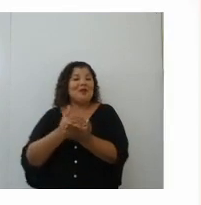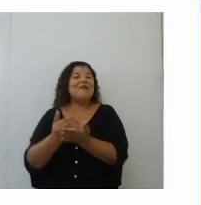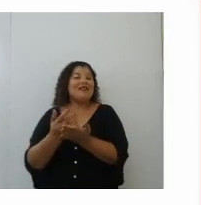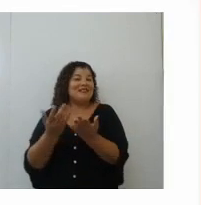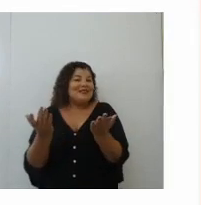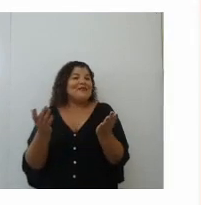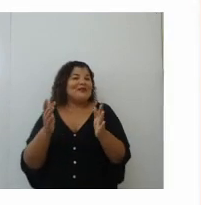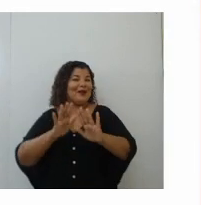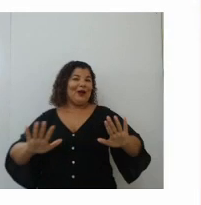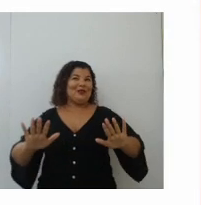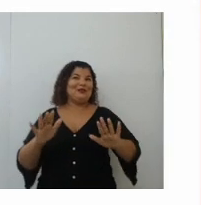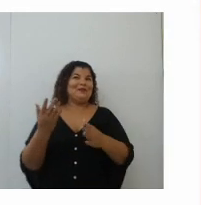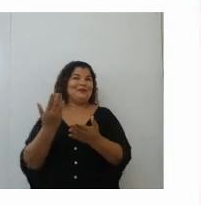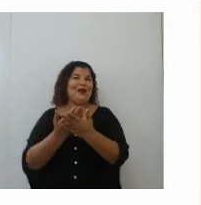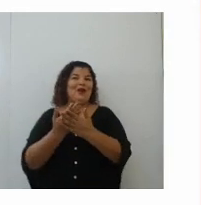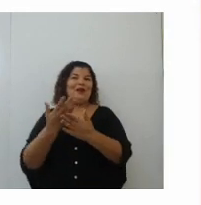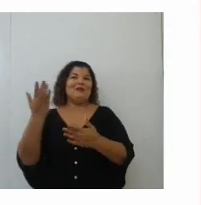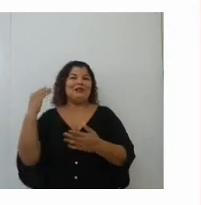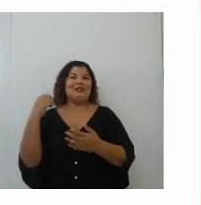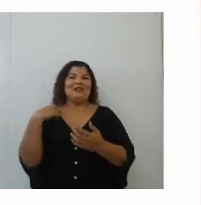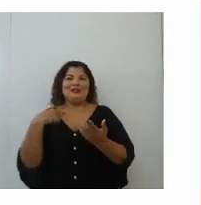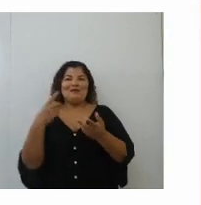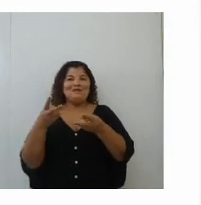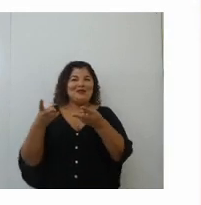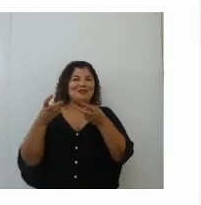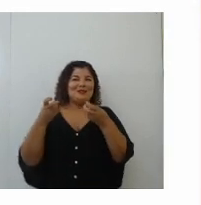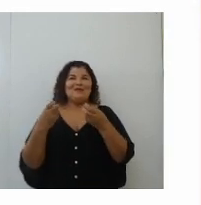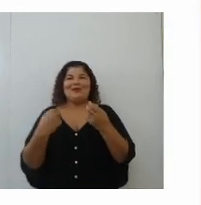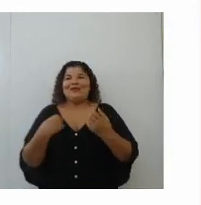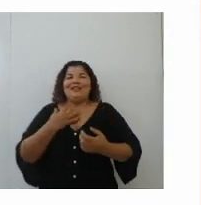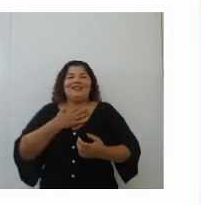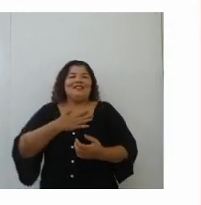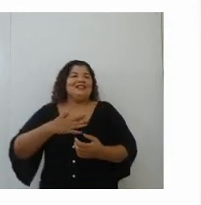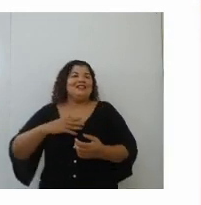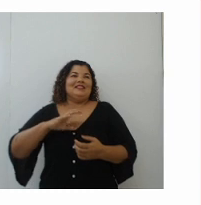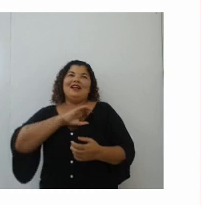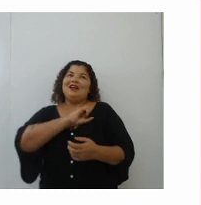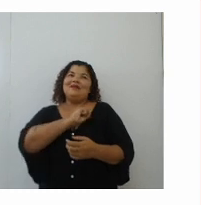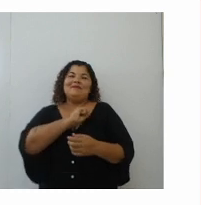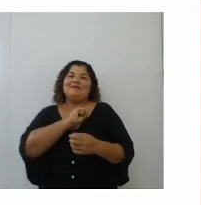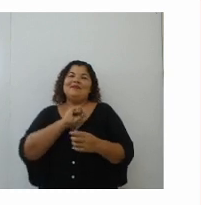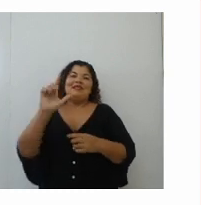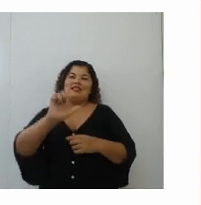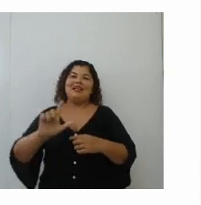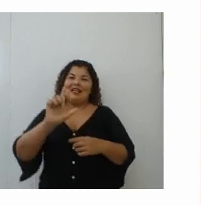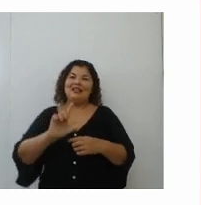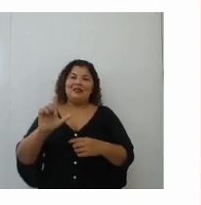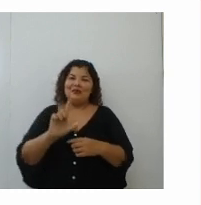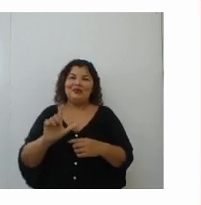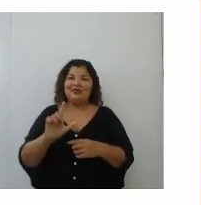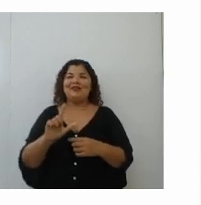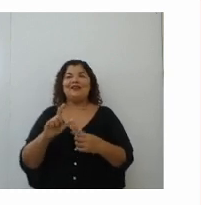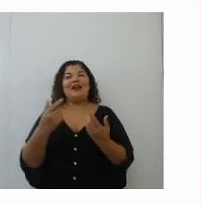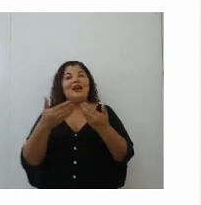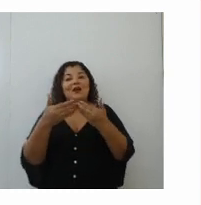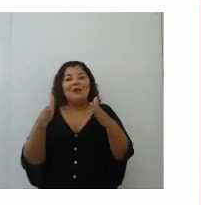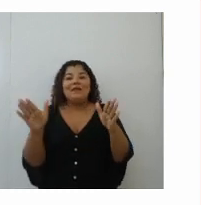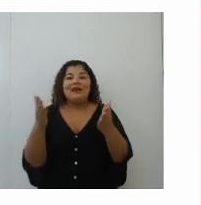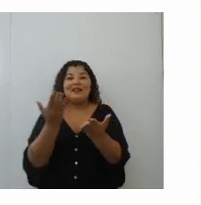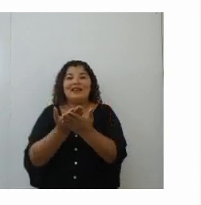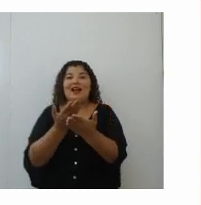passada que eu tenho uma paixão assim, uma coisa, né? Pela literatura. E não tem como começar a aula de